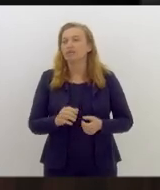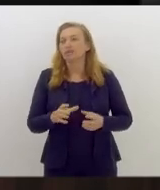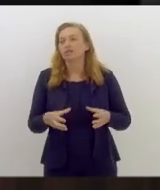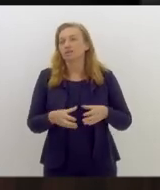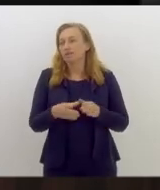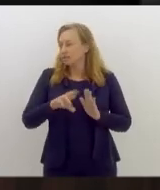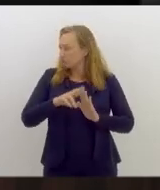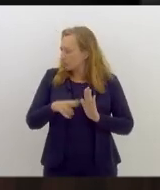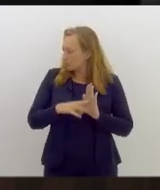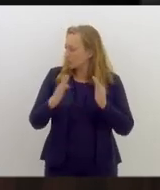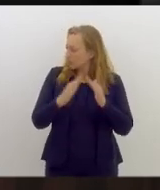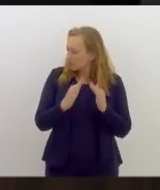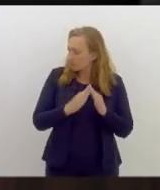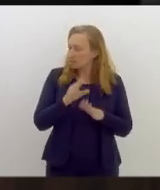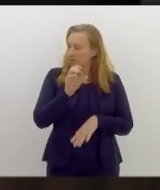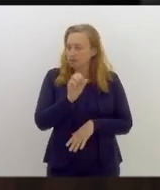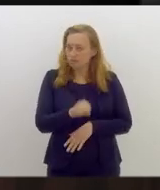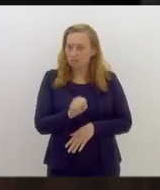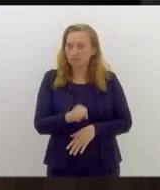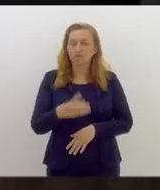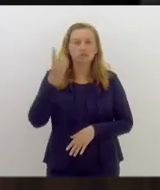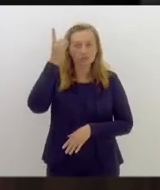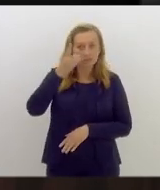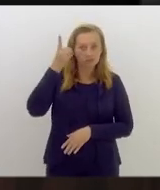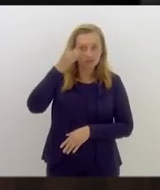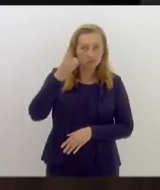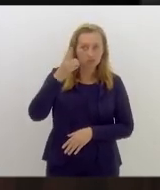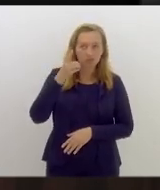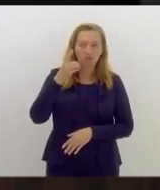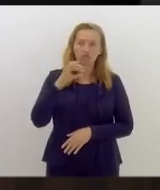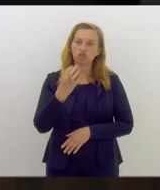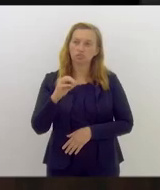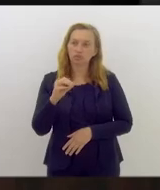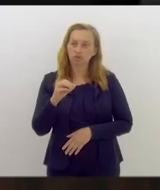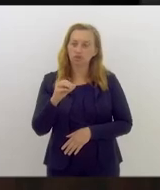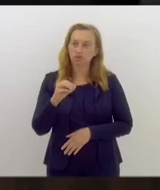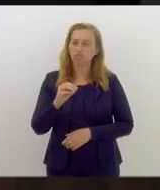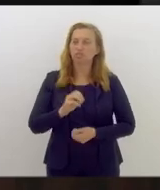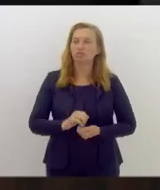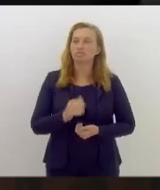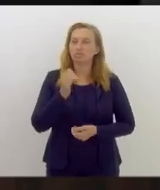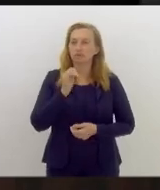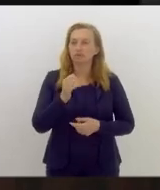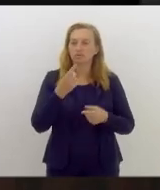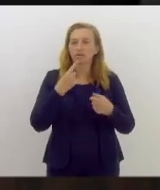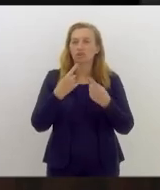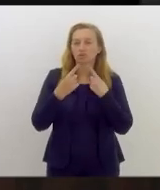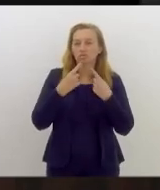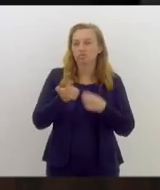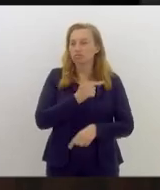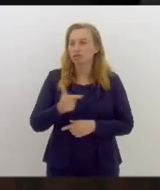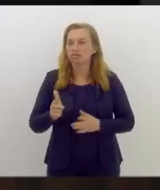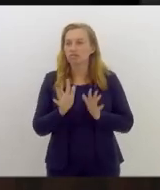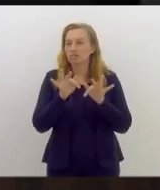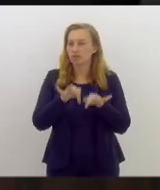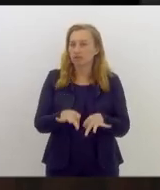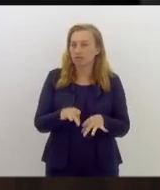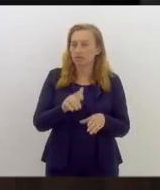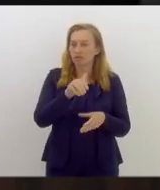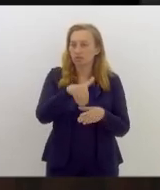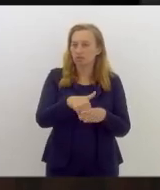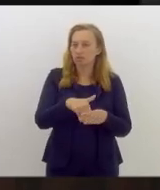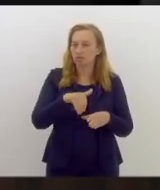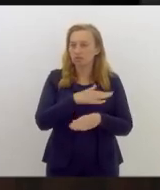Comissão de Normas Internas e Proposições Externas, favorável, deputado Chico Machado, relator. Em discussão, não havendo quem queira discutir, encerrada